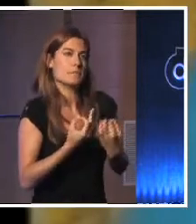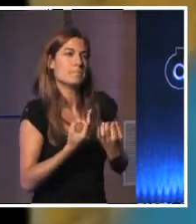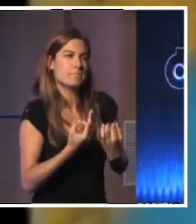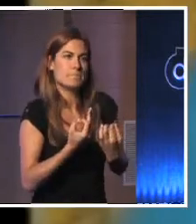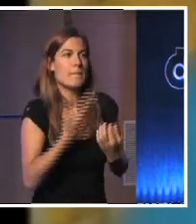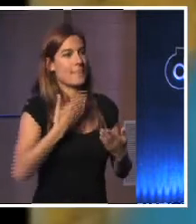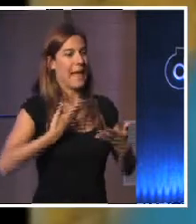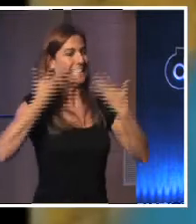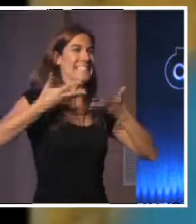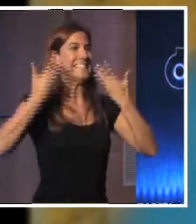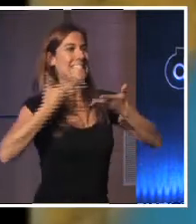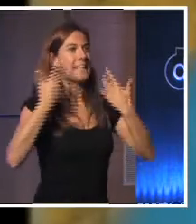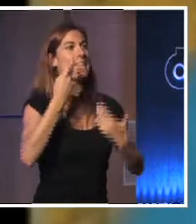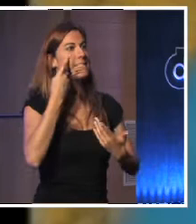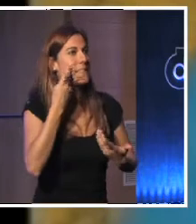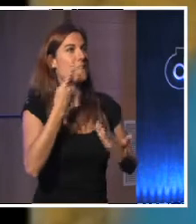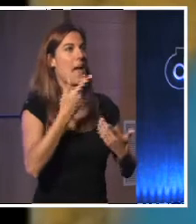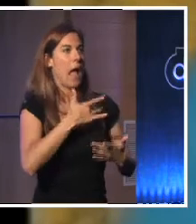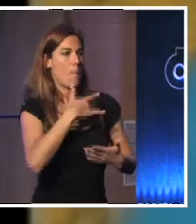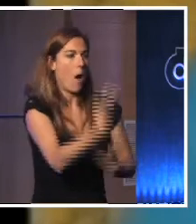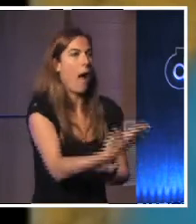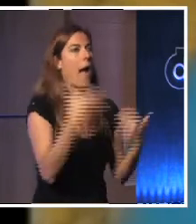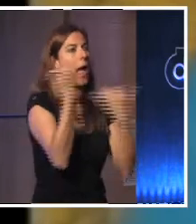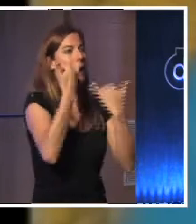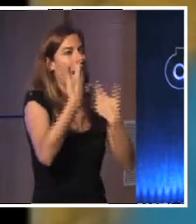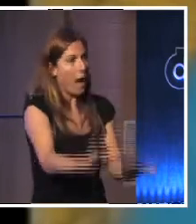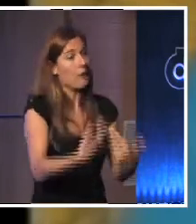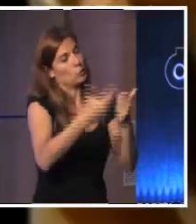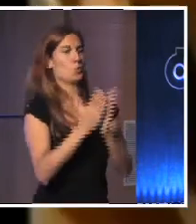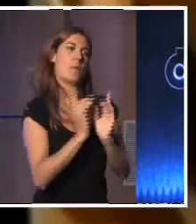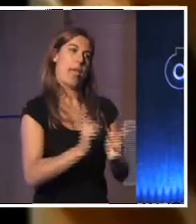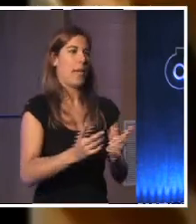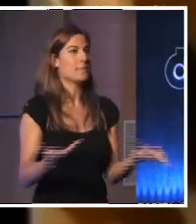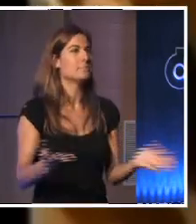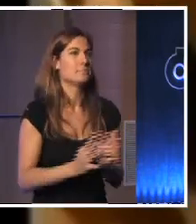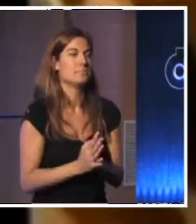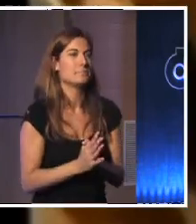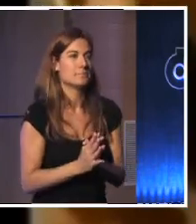y me anima la vida con amor, alegría y todo eso.